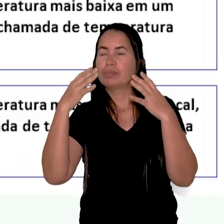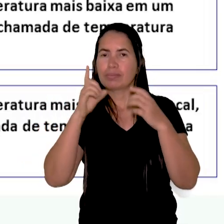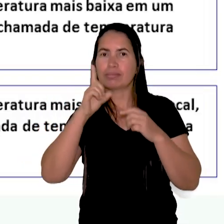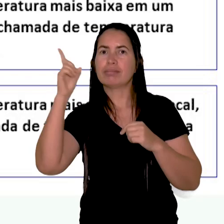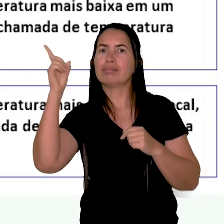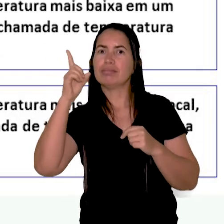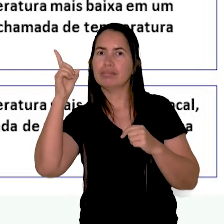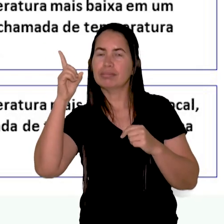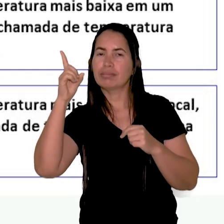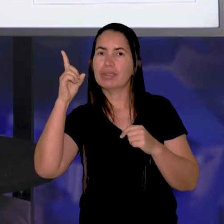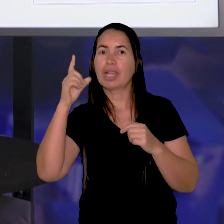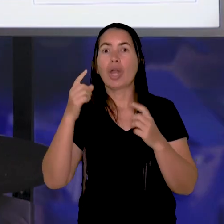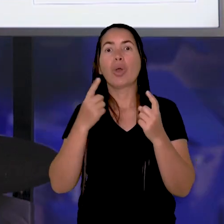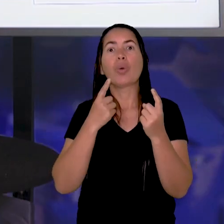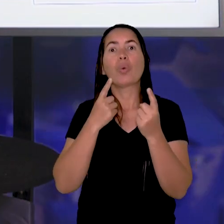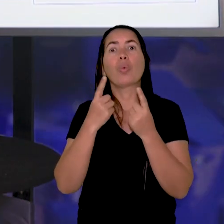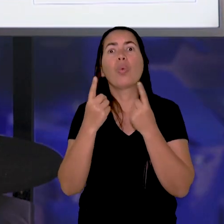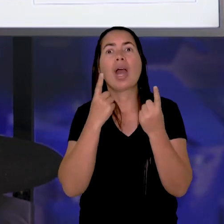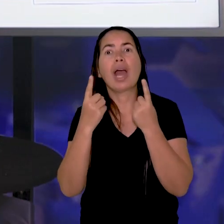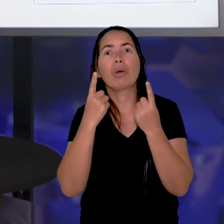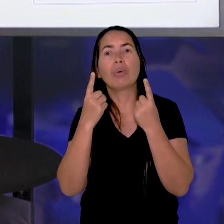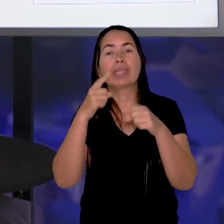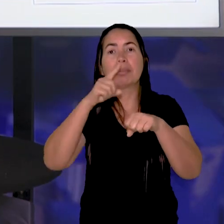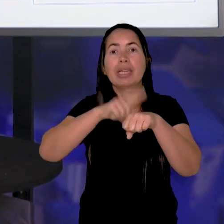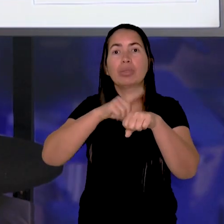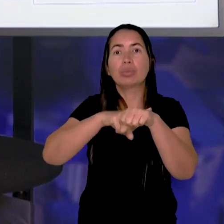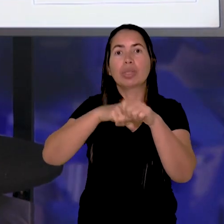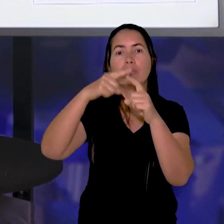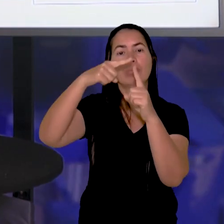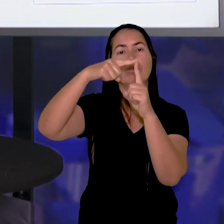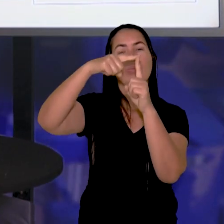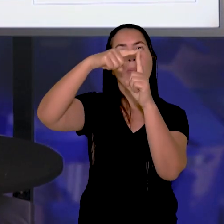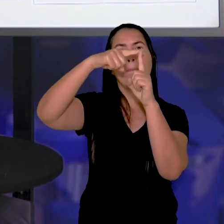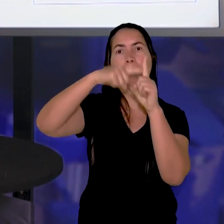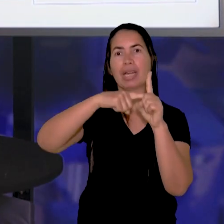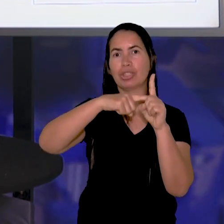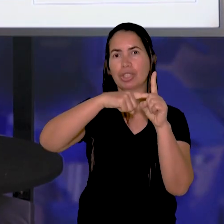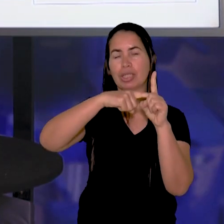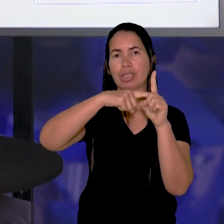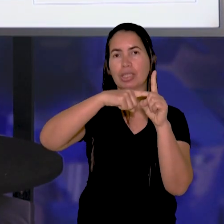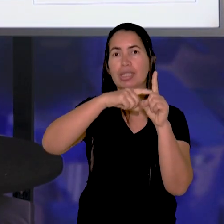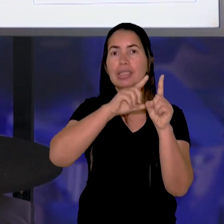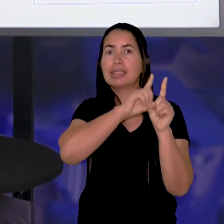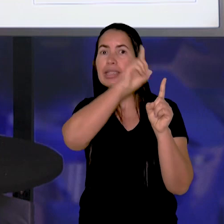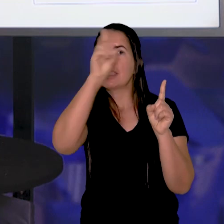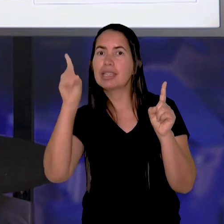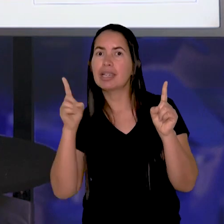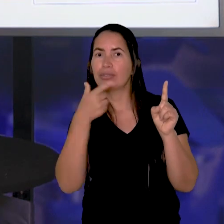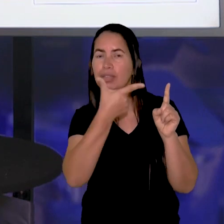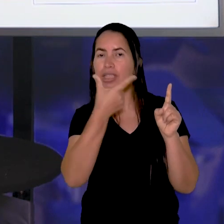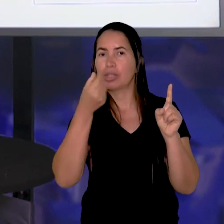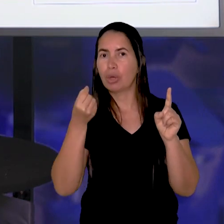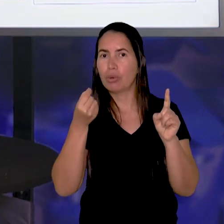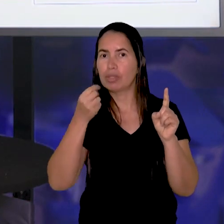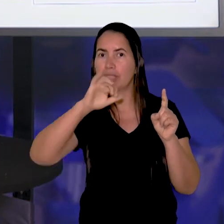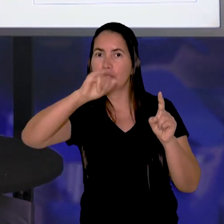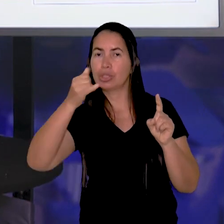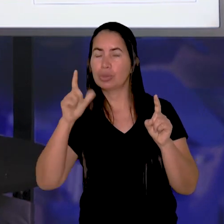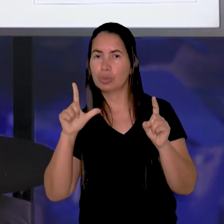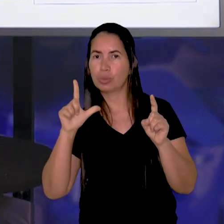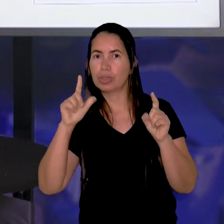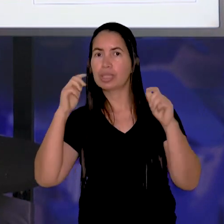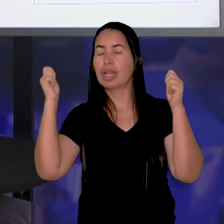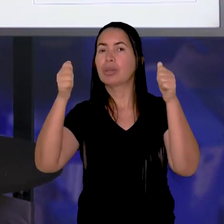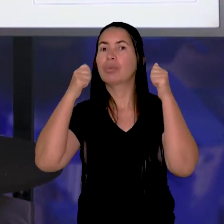aqui. Qual a temperatura mais baixa desse dia 29 de julho em Caruaru?